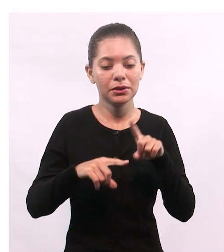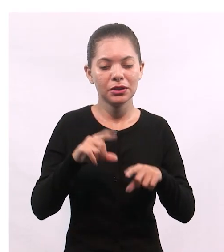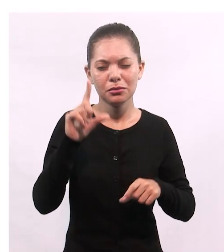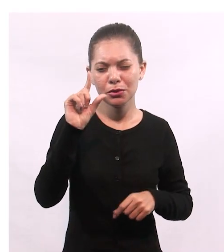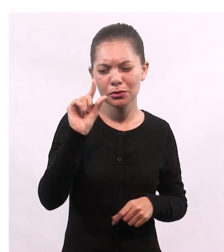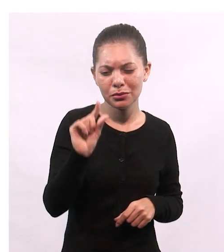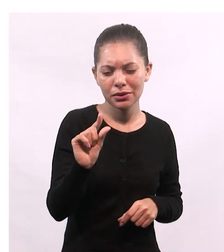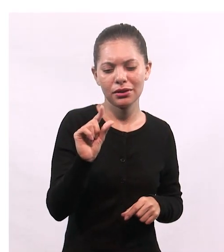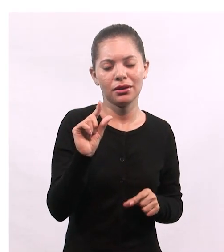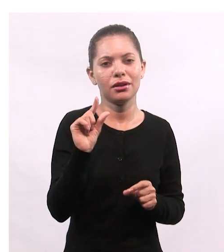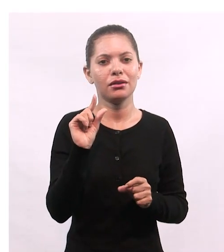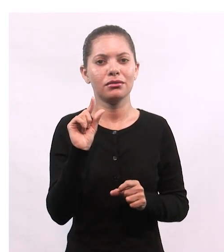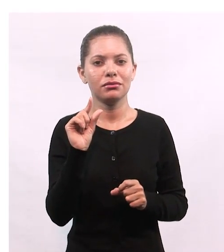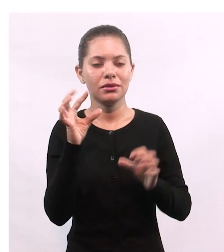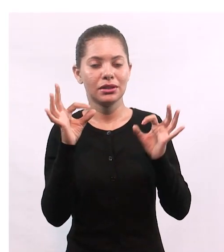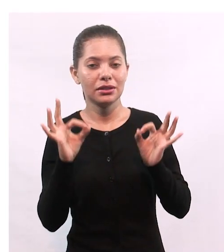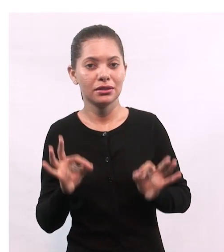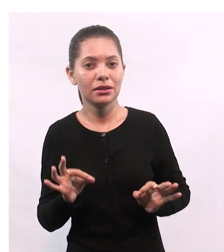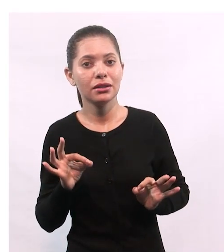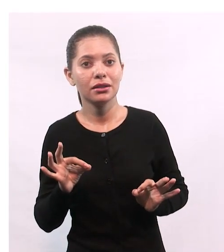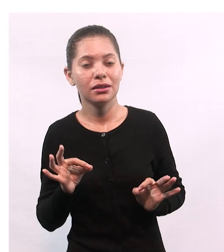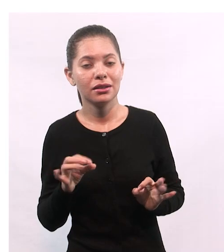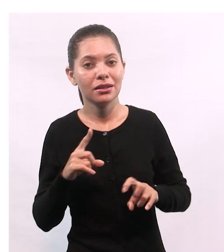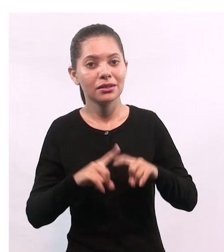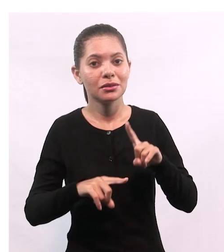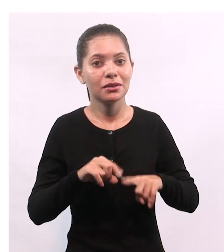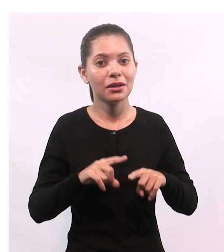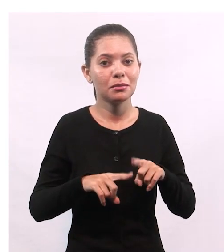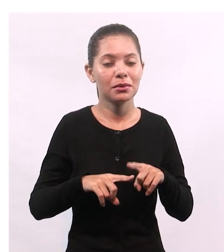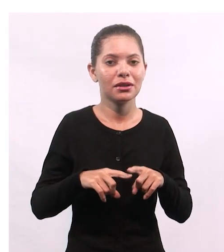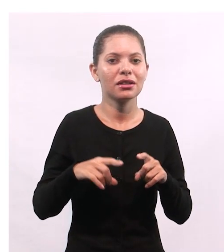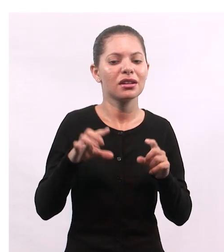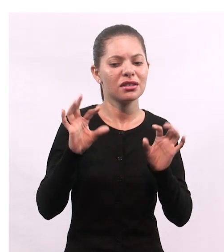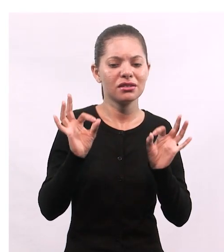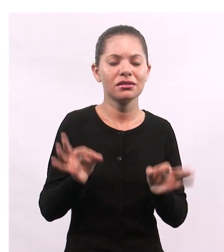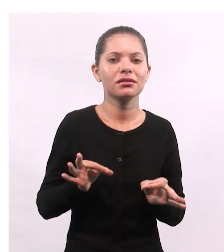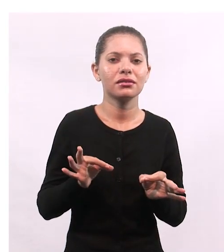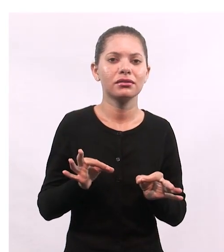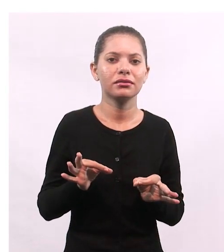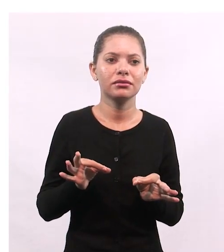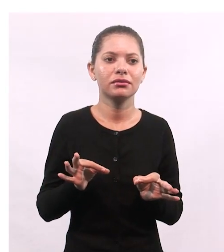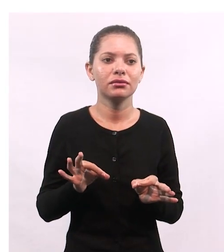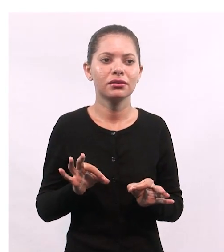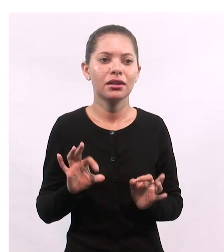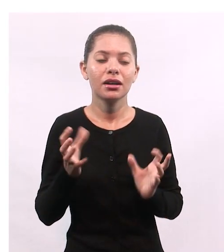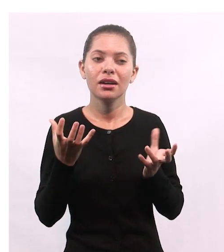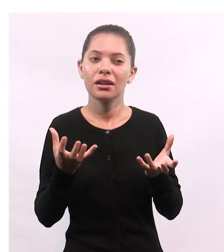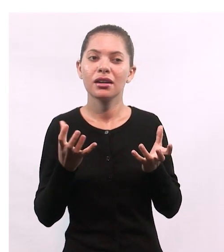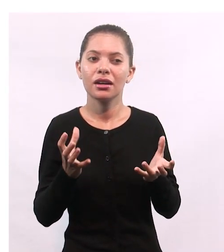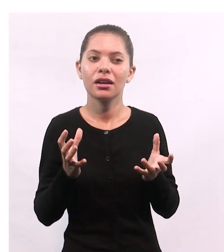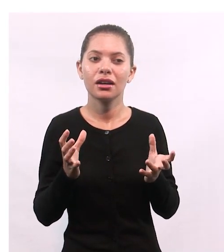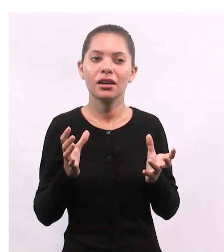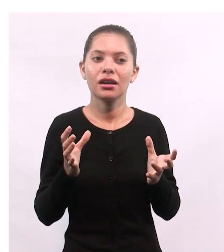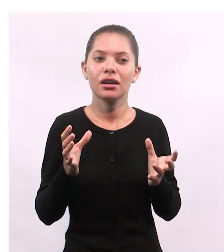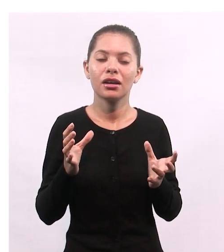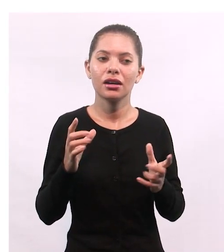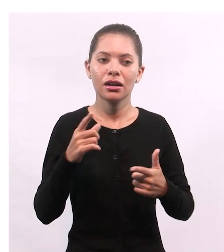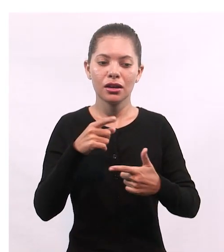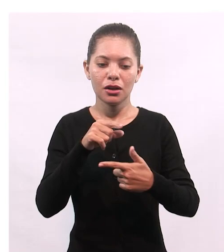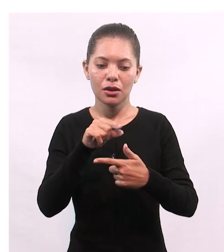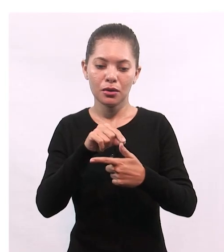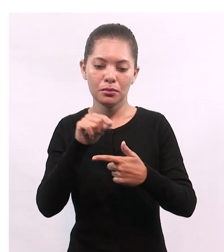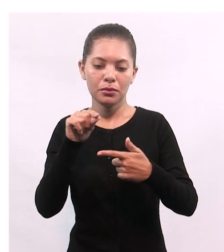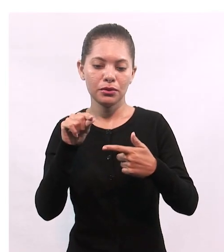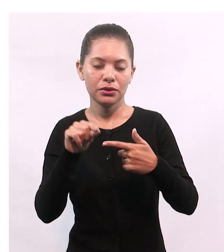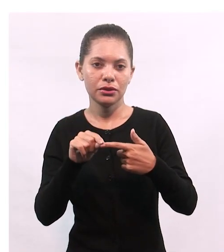eu quero ter uma precisão, eu vou escolher uma ferramenta mais precisa. Quando a gente quer medir ângulo, a gente tem, por